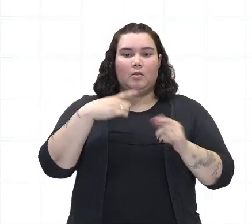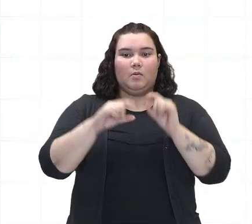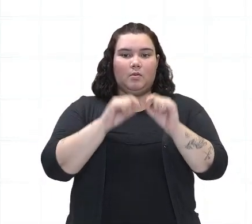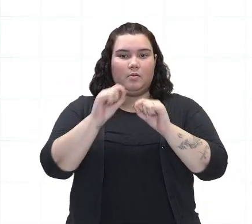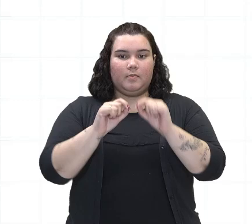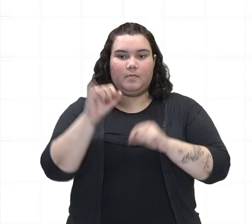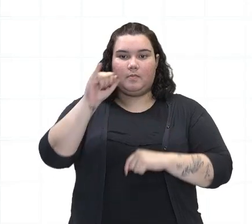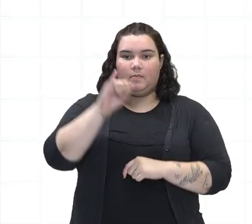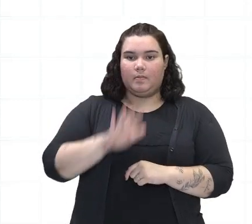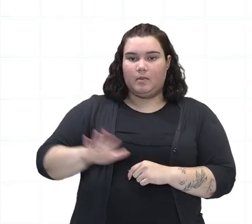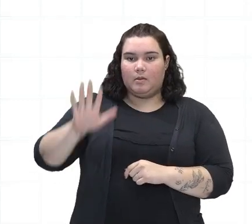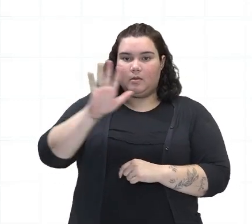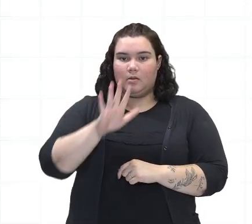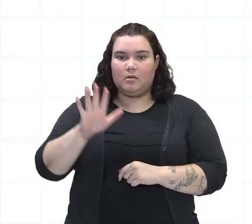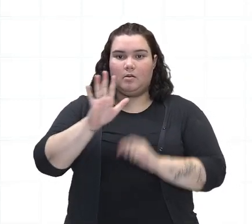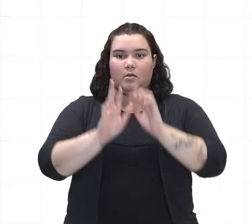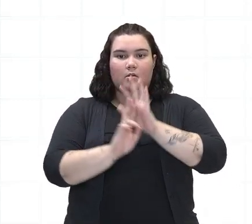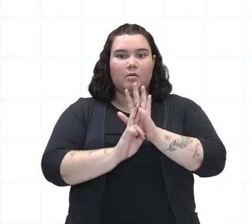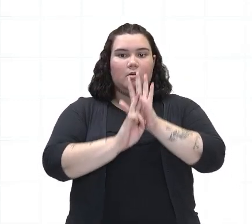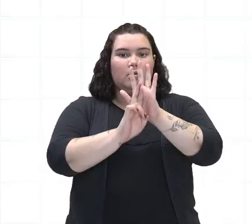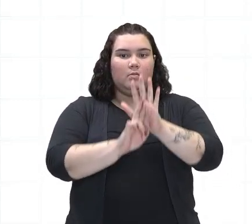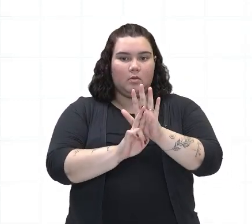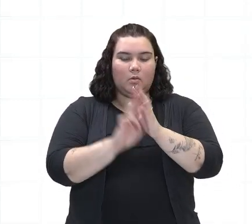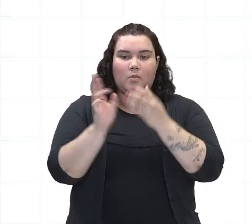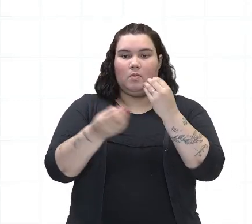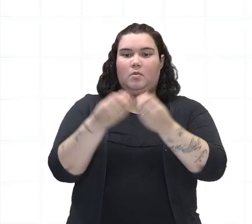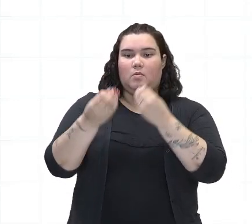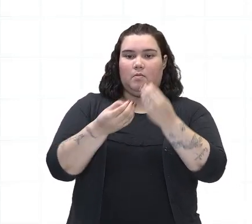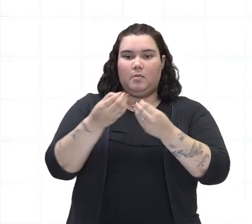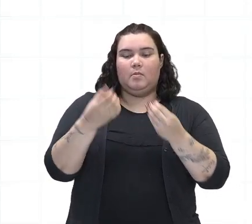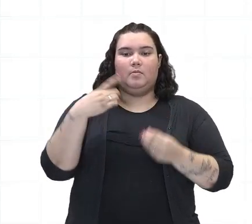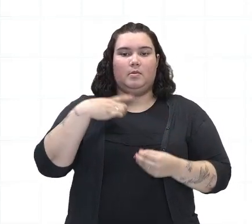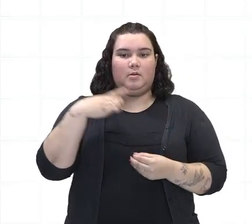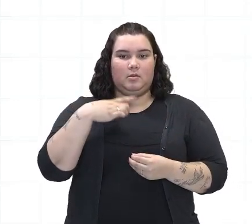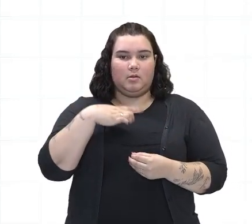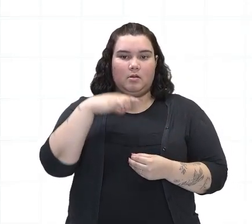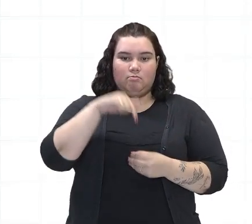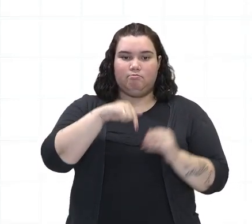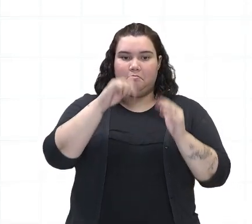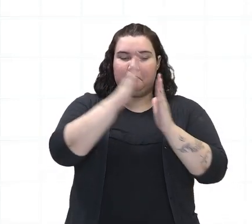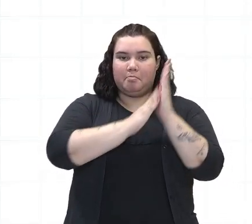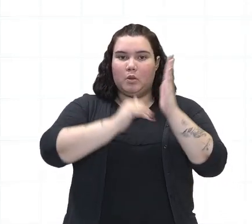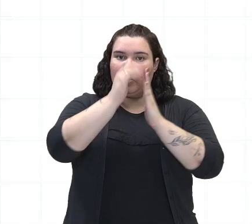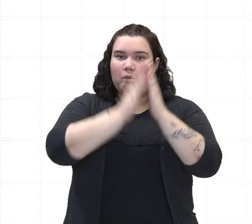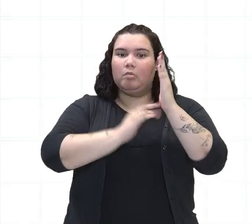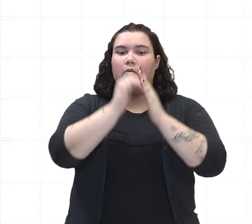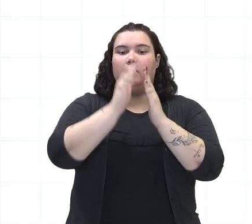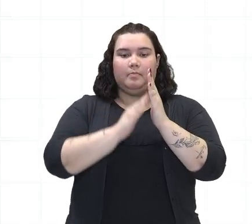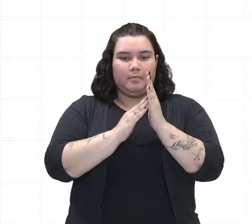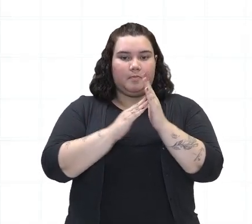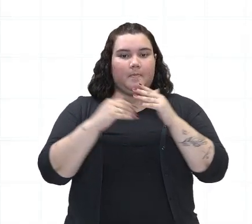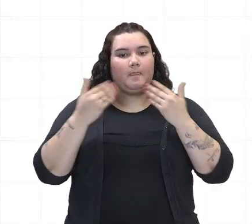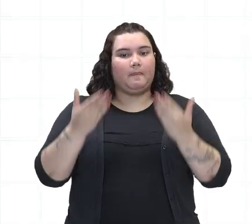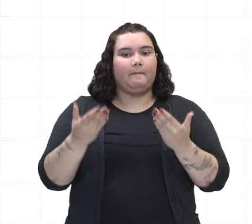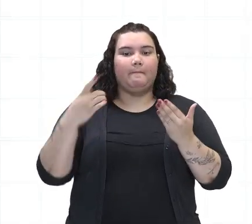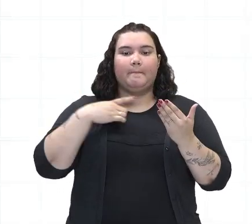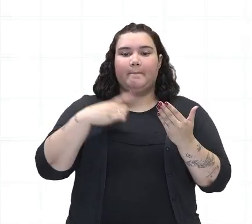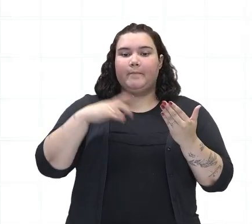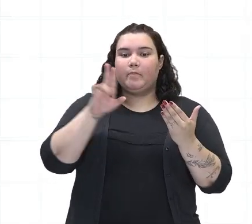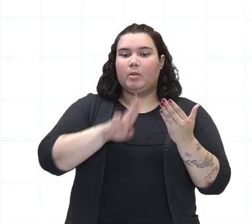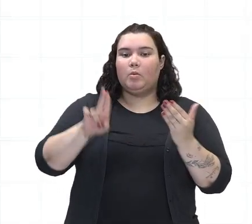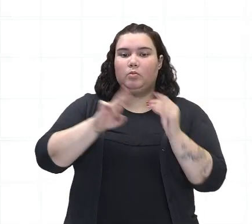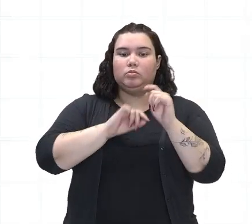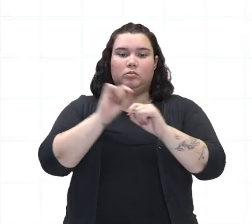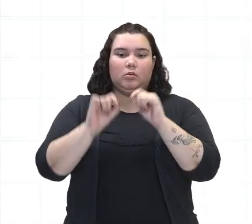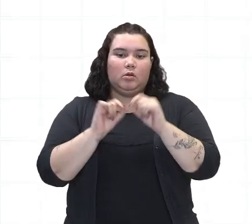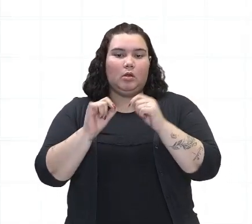a imagem, né, de uma representação de como seriam feitas essas pinturas das cavernas. Elas eram, eles utilizavam